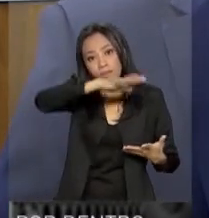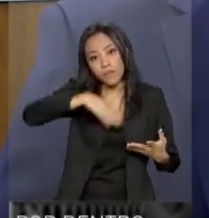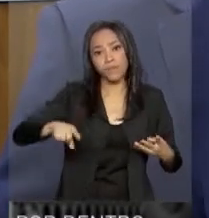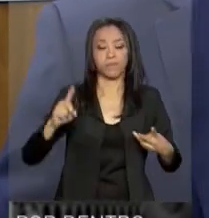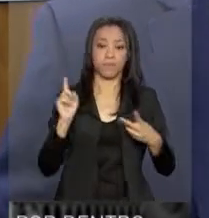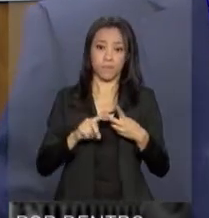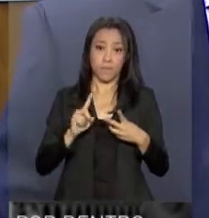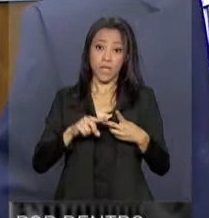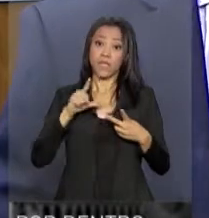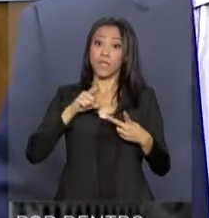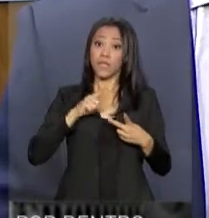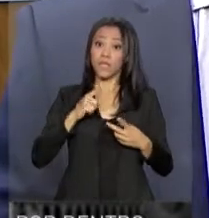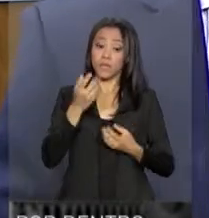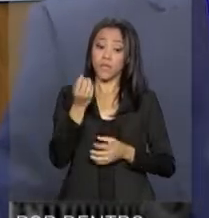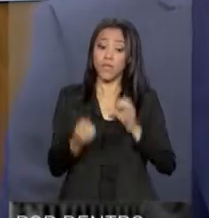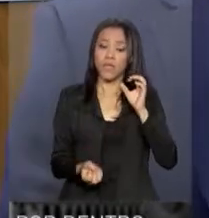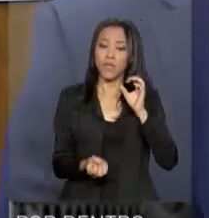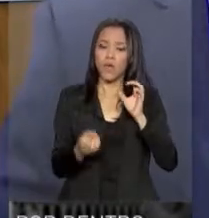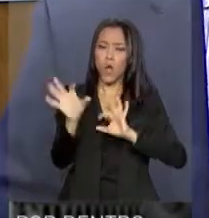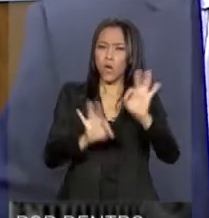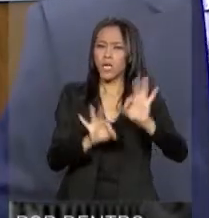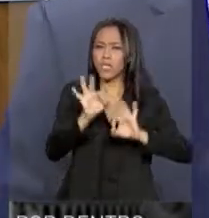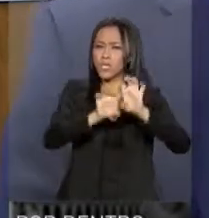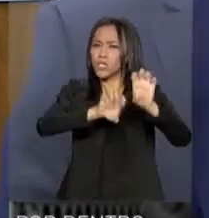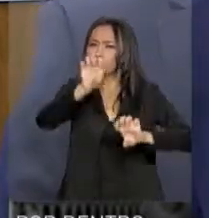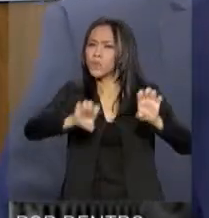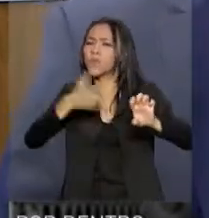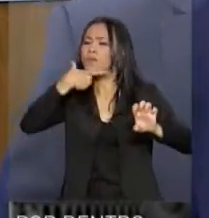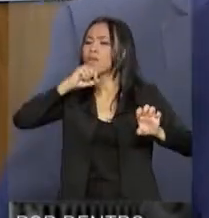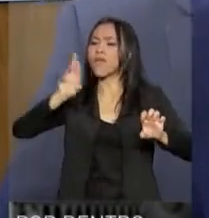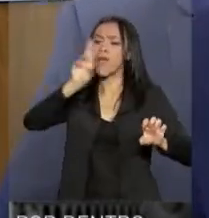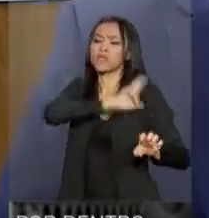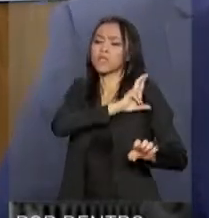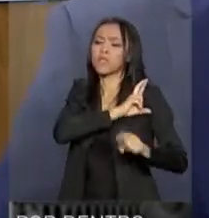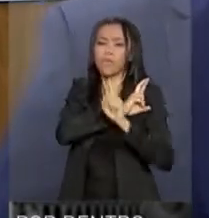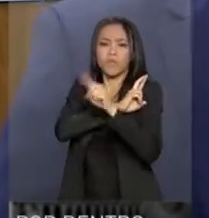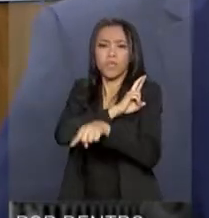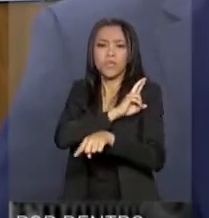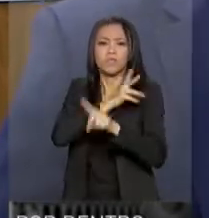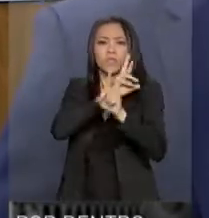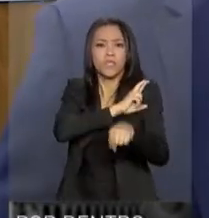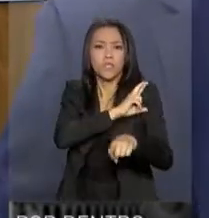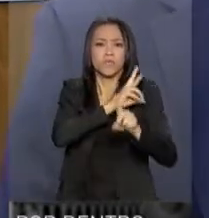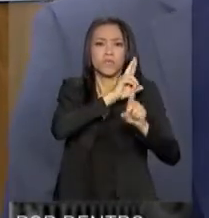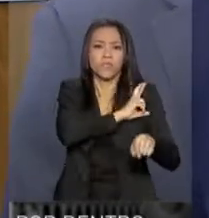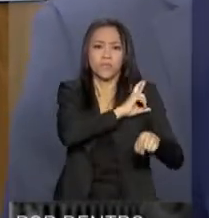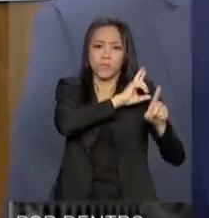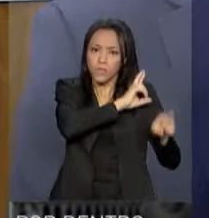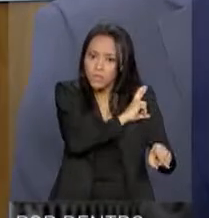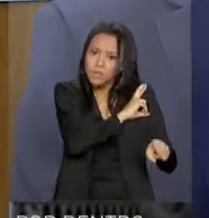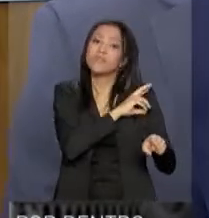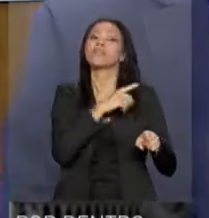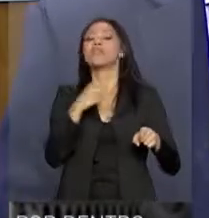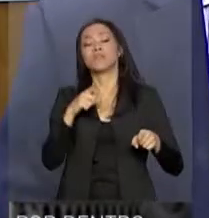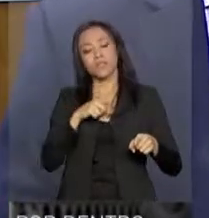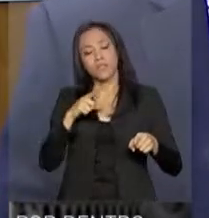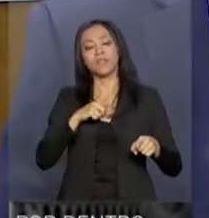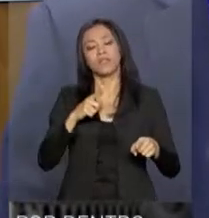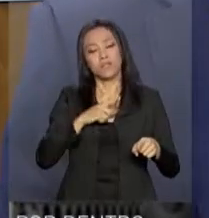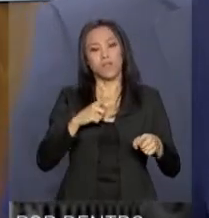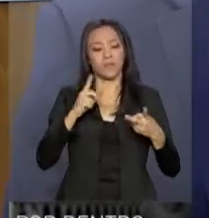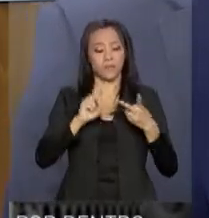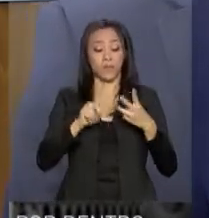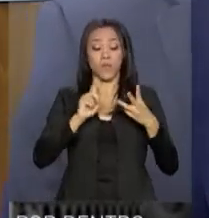criar as estruturas definir quem são os responsáveis por cada por cada fato nós temos que ter uma análise de